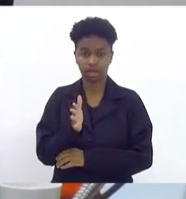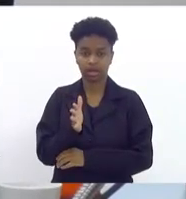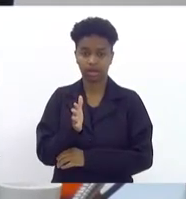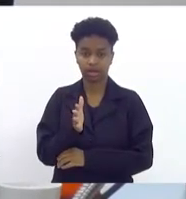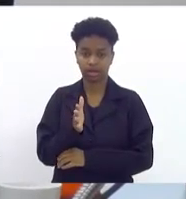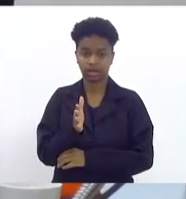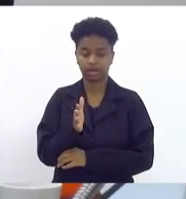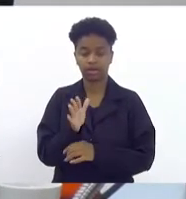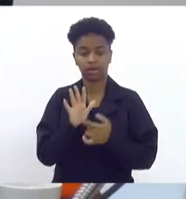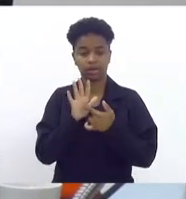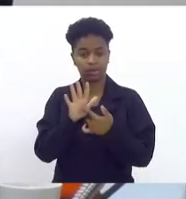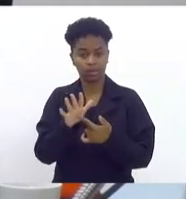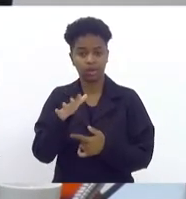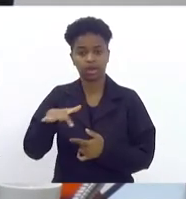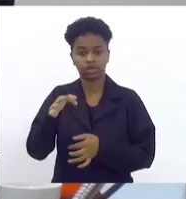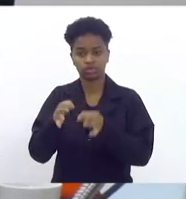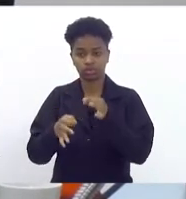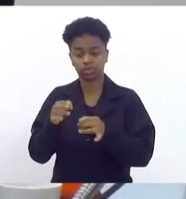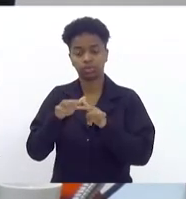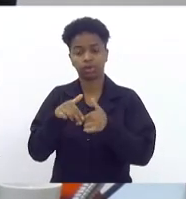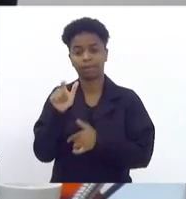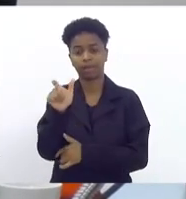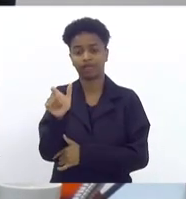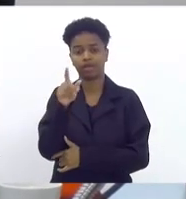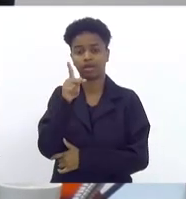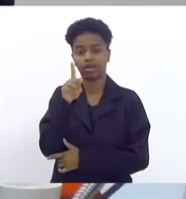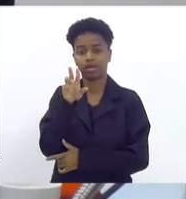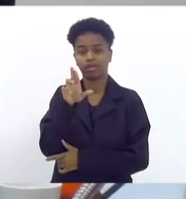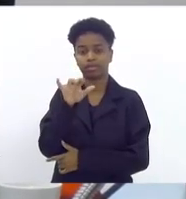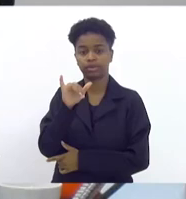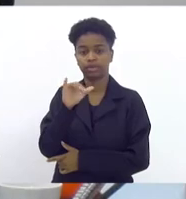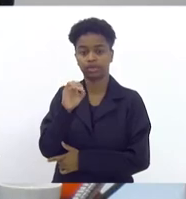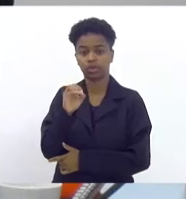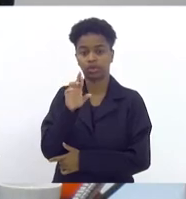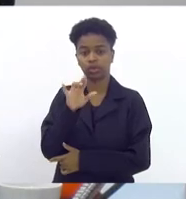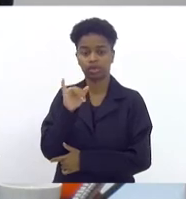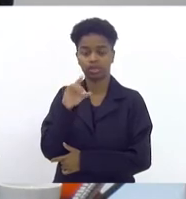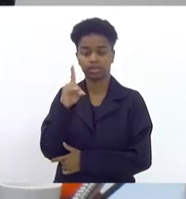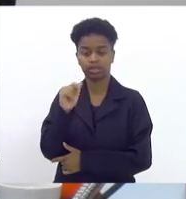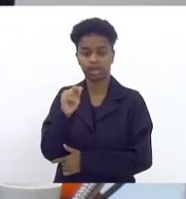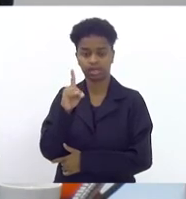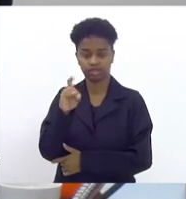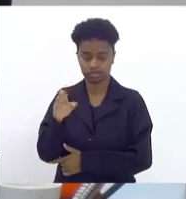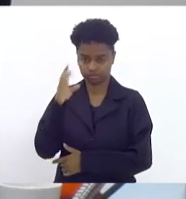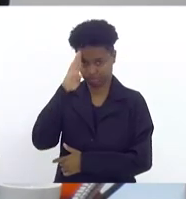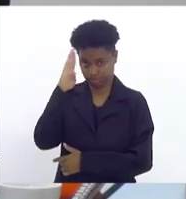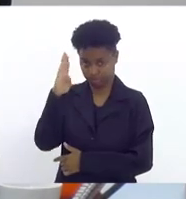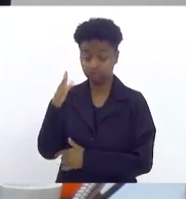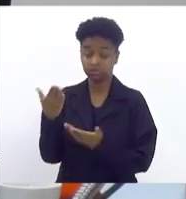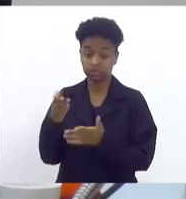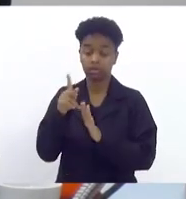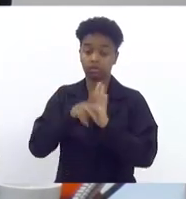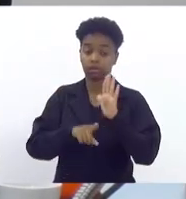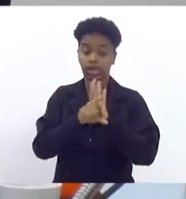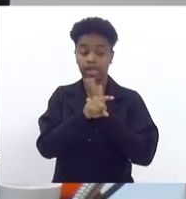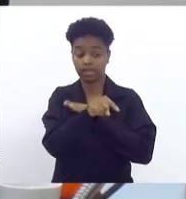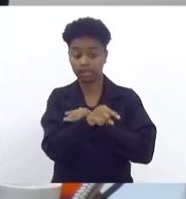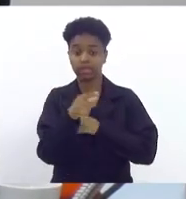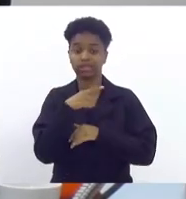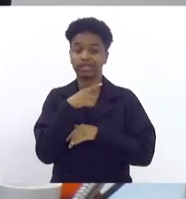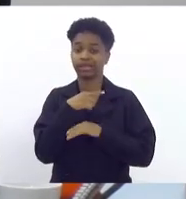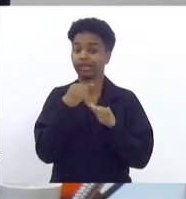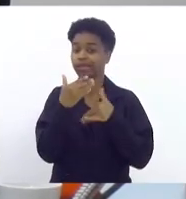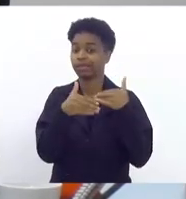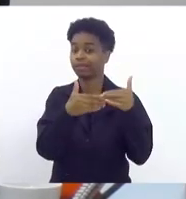celeuma jurídica por conta da palavra prioritária. O projeto de lei em discussão, ele vai um pouco além,